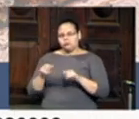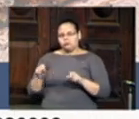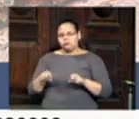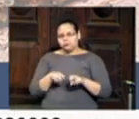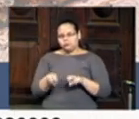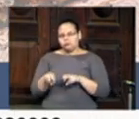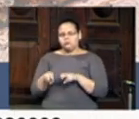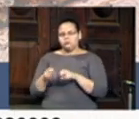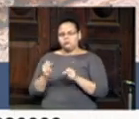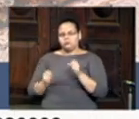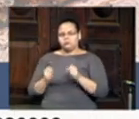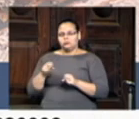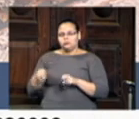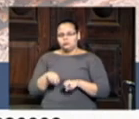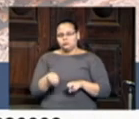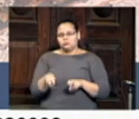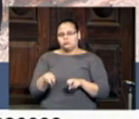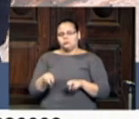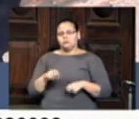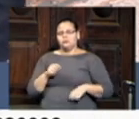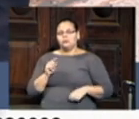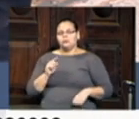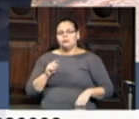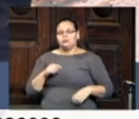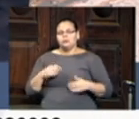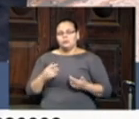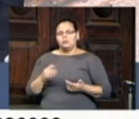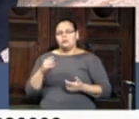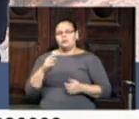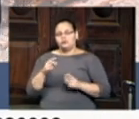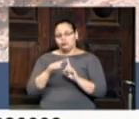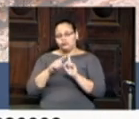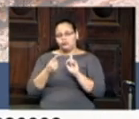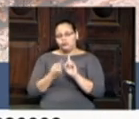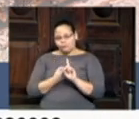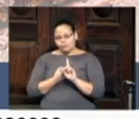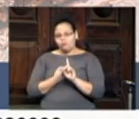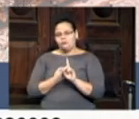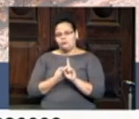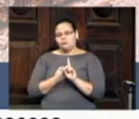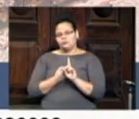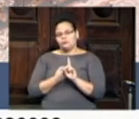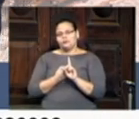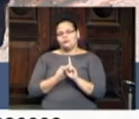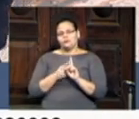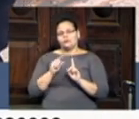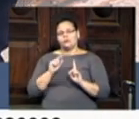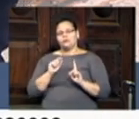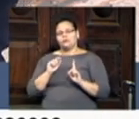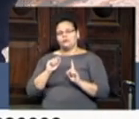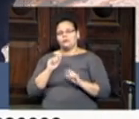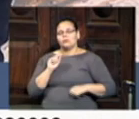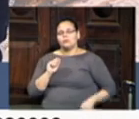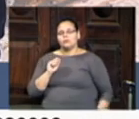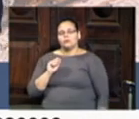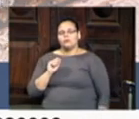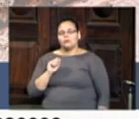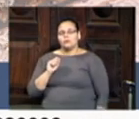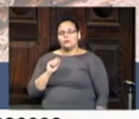e também nos hipermercados para gestantes e aquelas